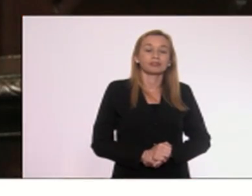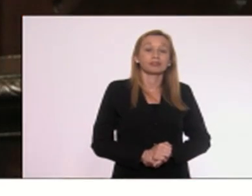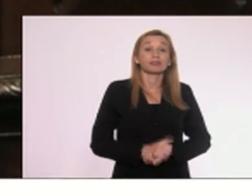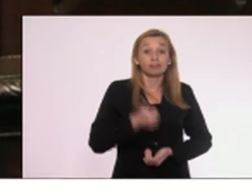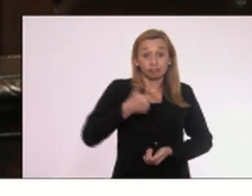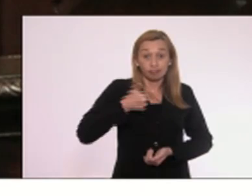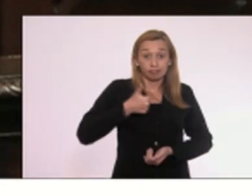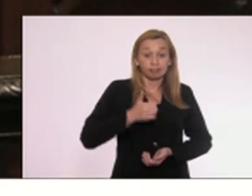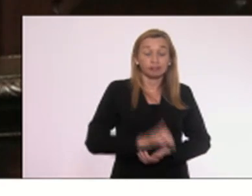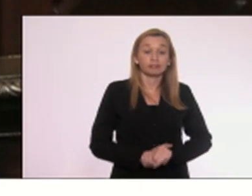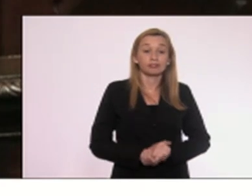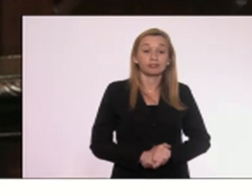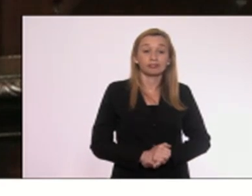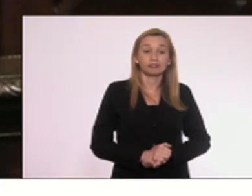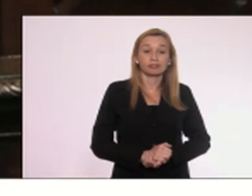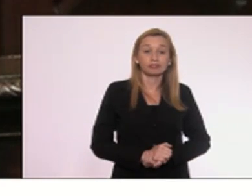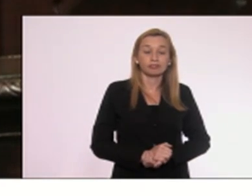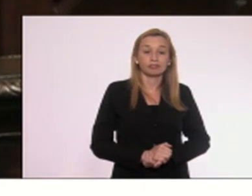Primeiro,